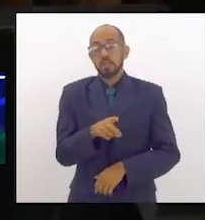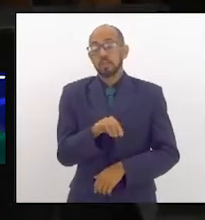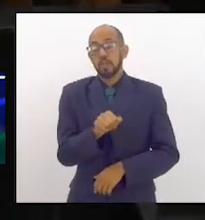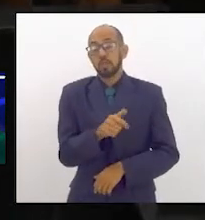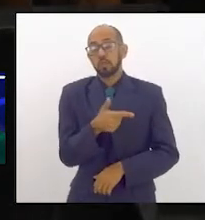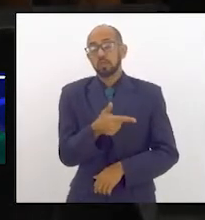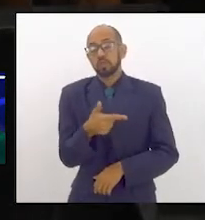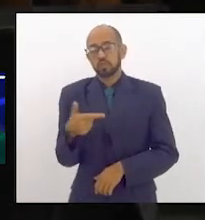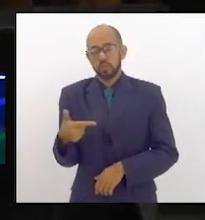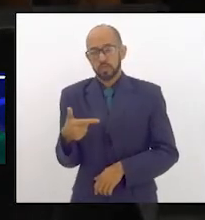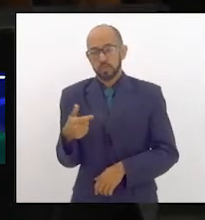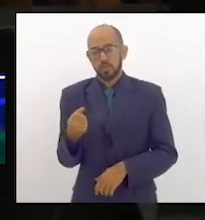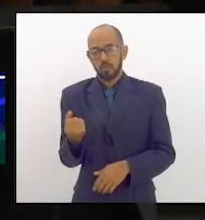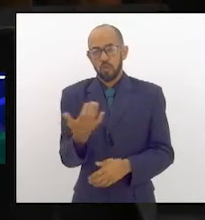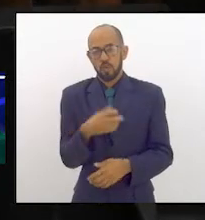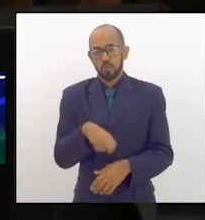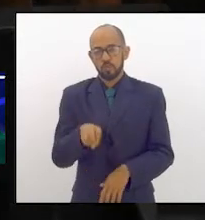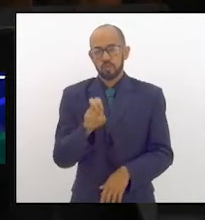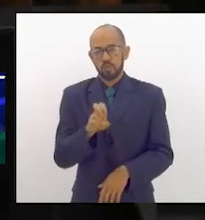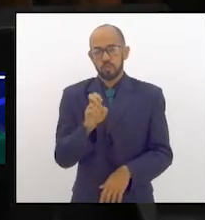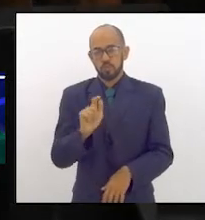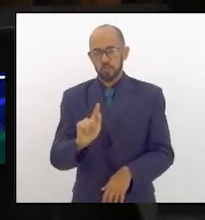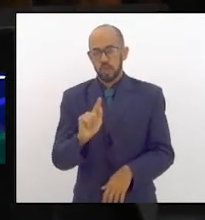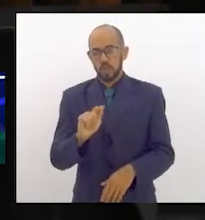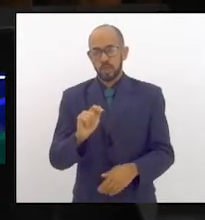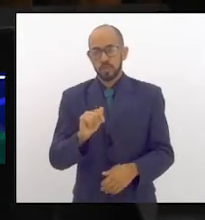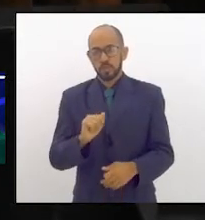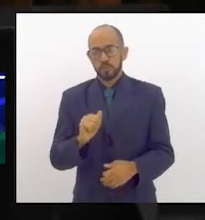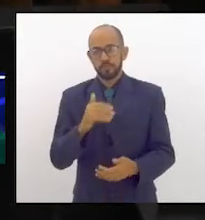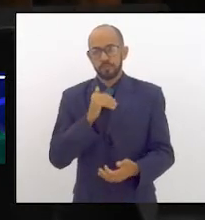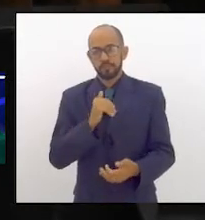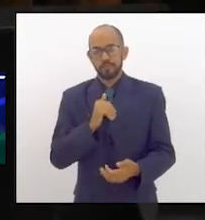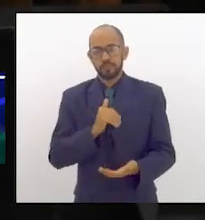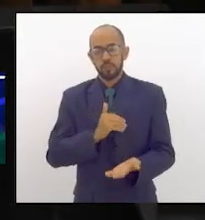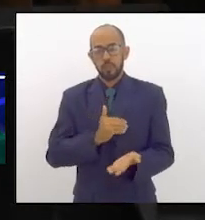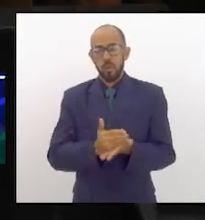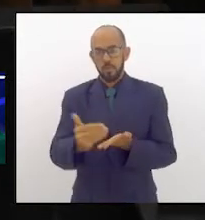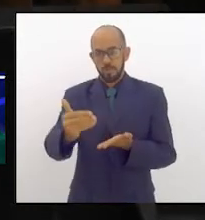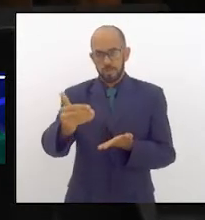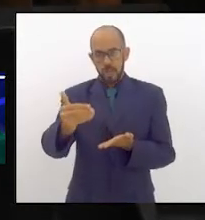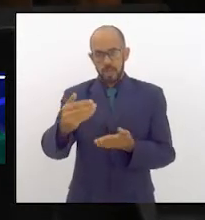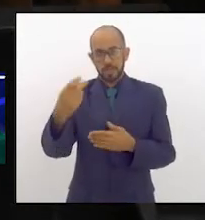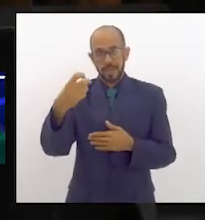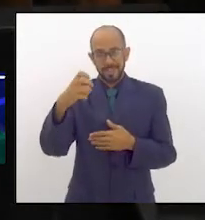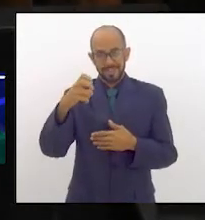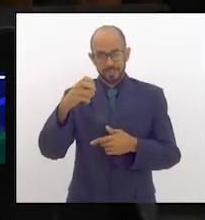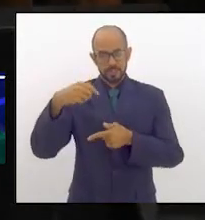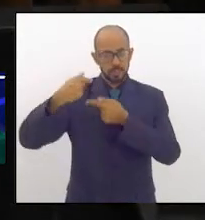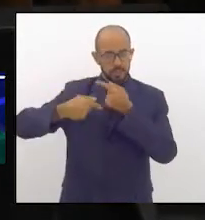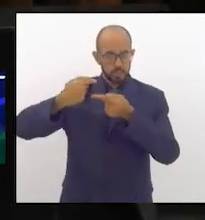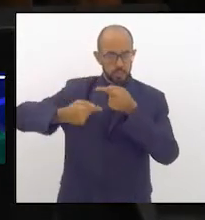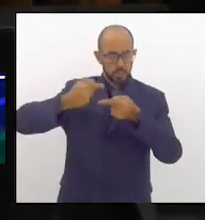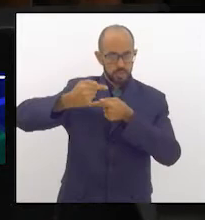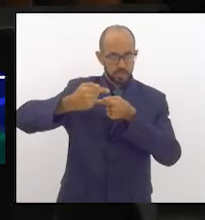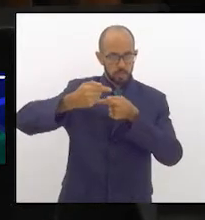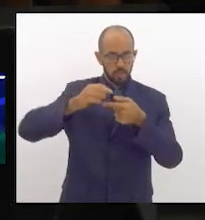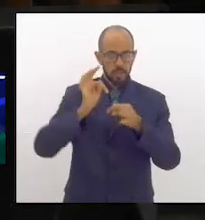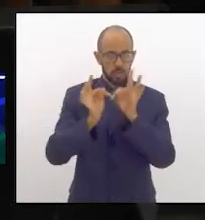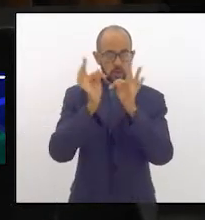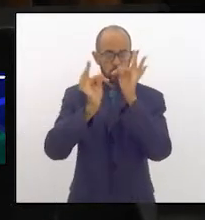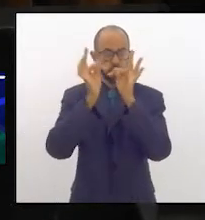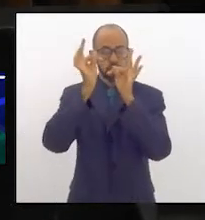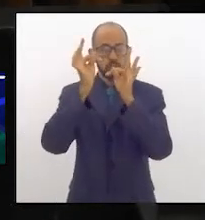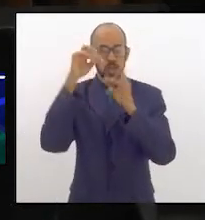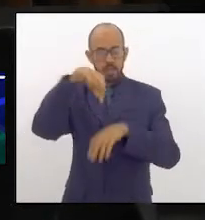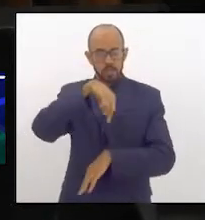g a tecnologia 5g quinta geração vai estar funcionando no Rio de Janeiro